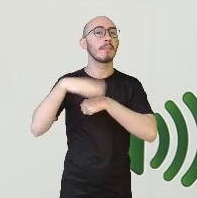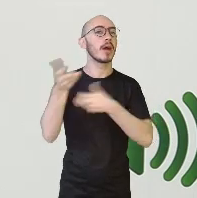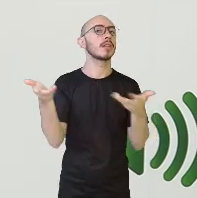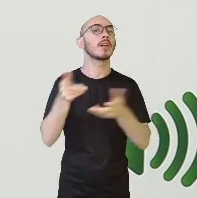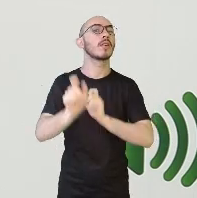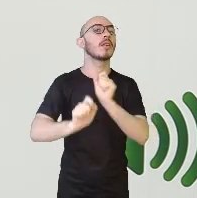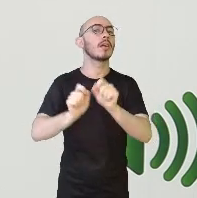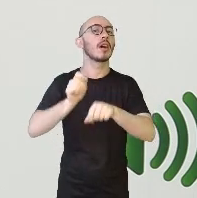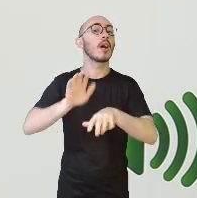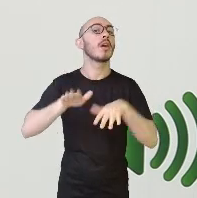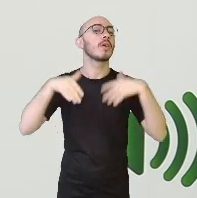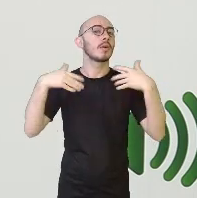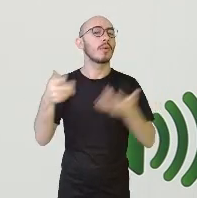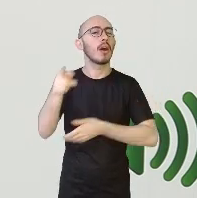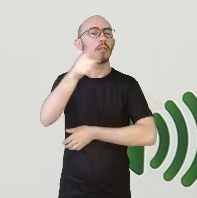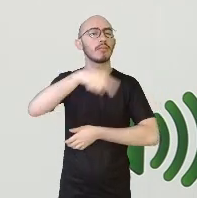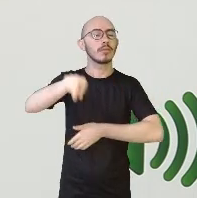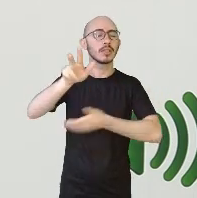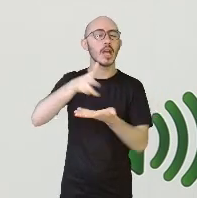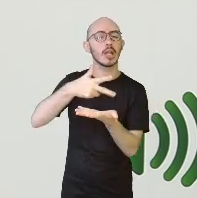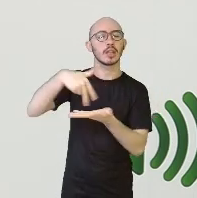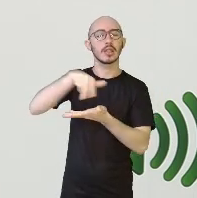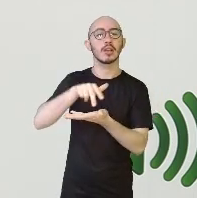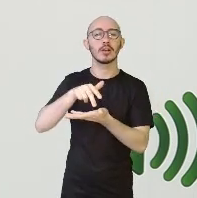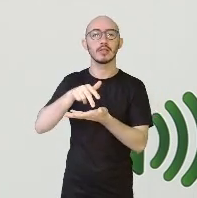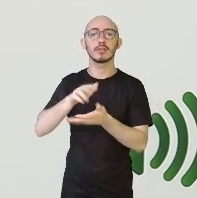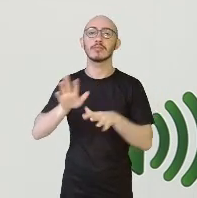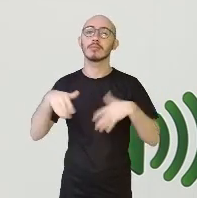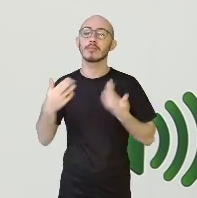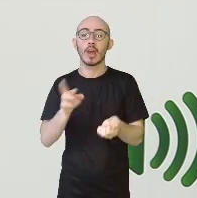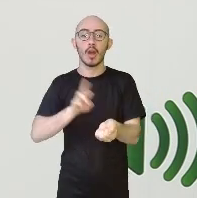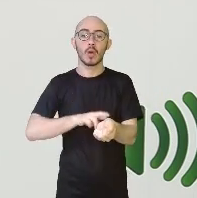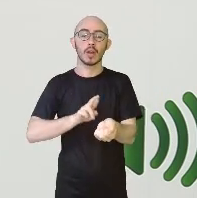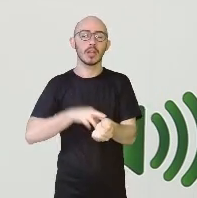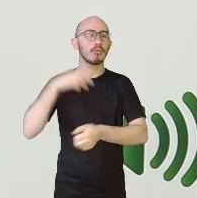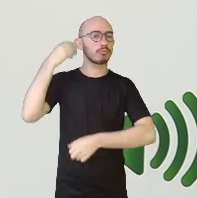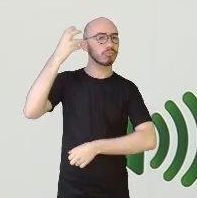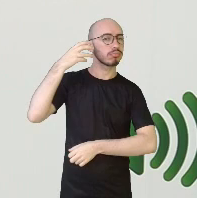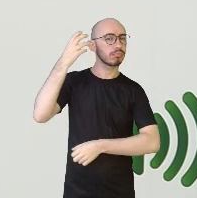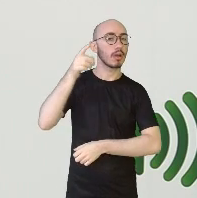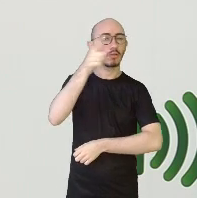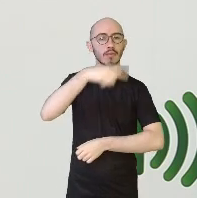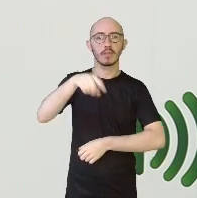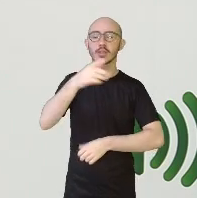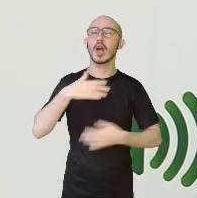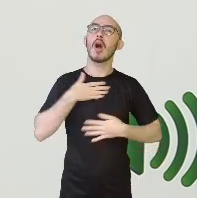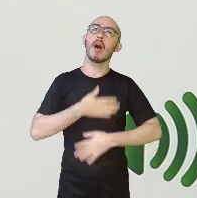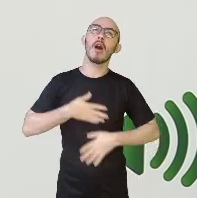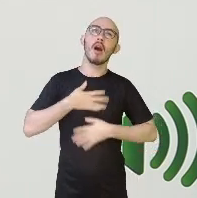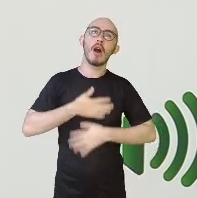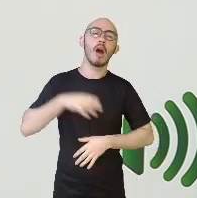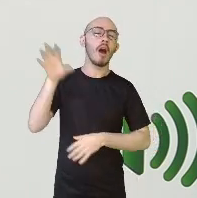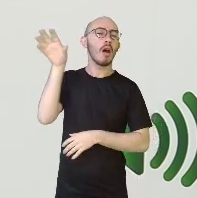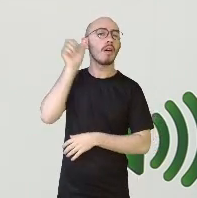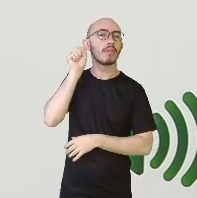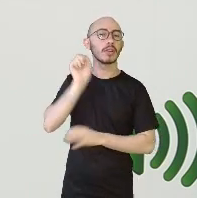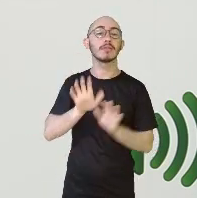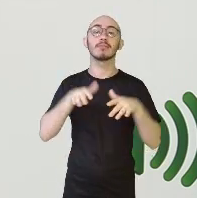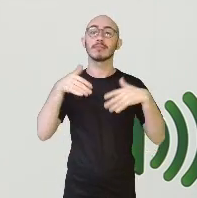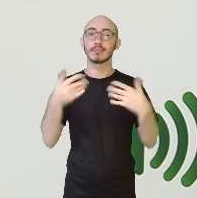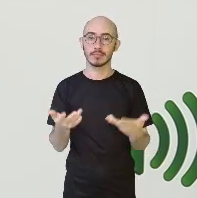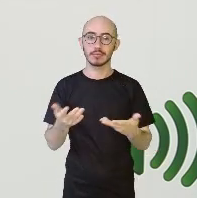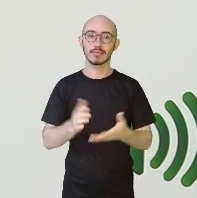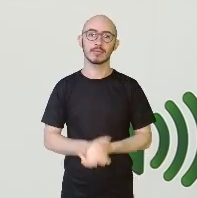que vocês vêm dançando por aí? Qual ritmo musical vocês mais estão ouvindo